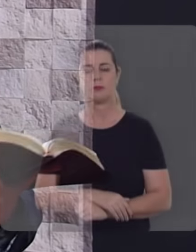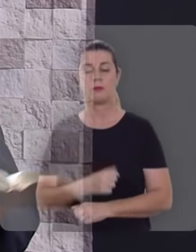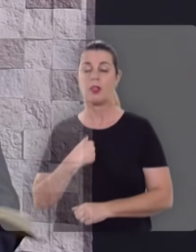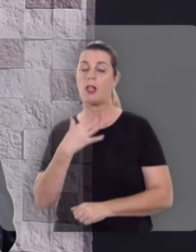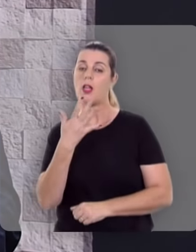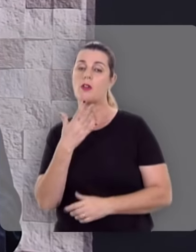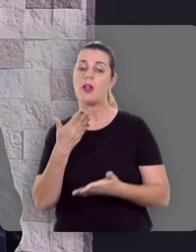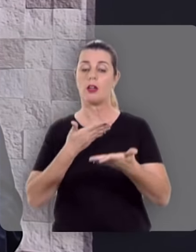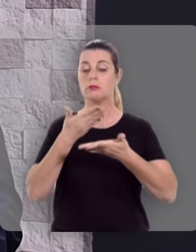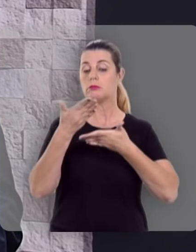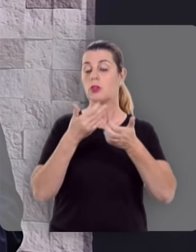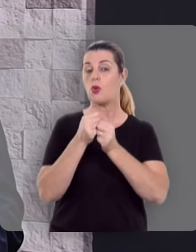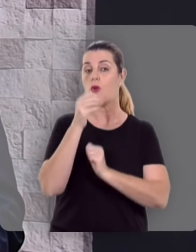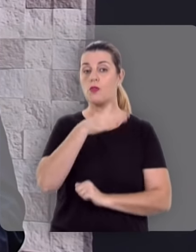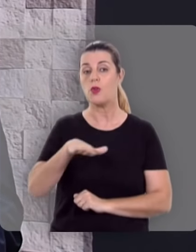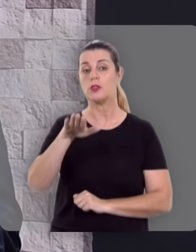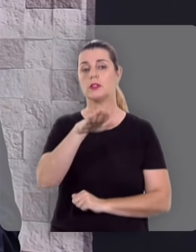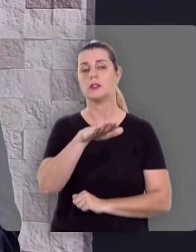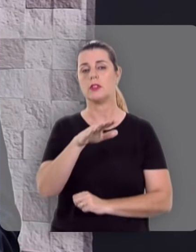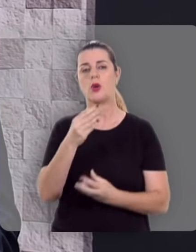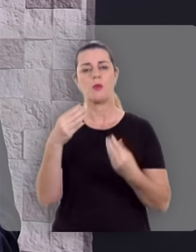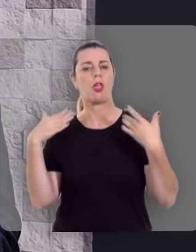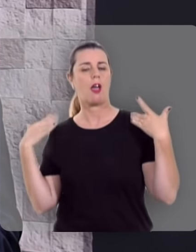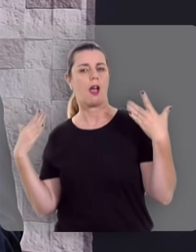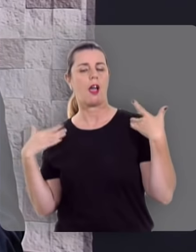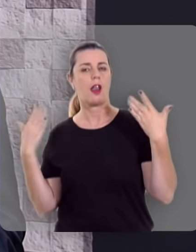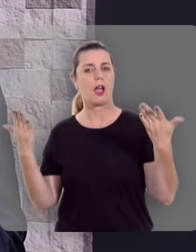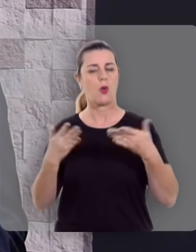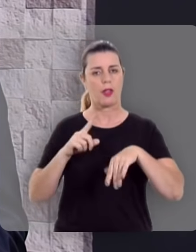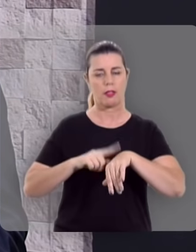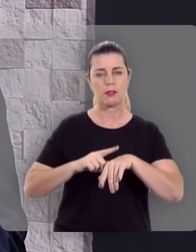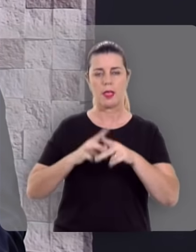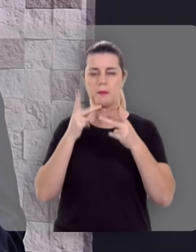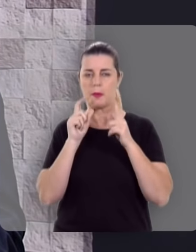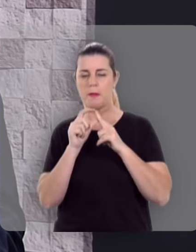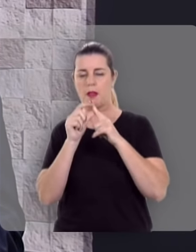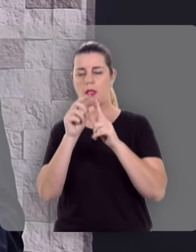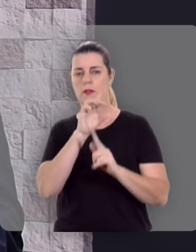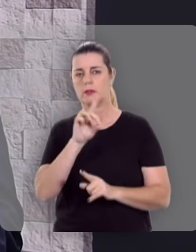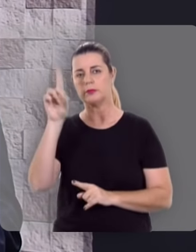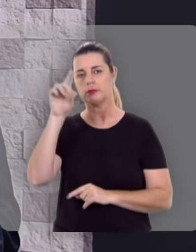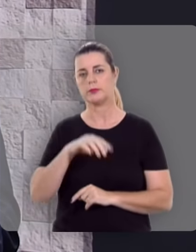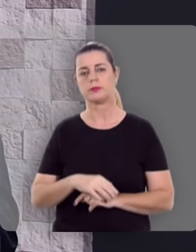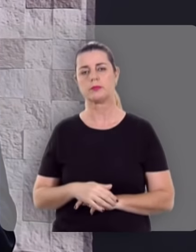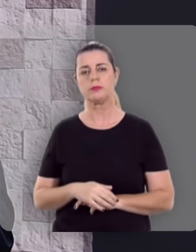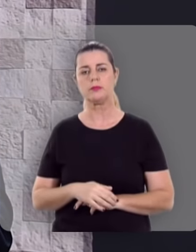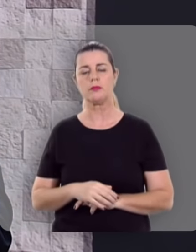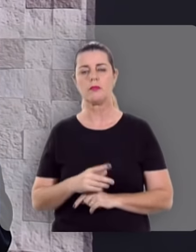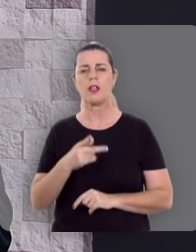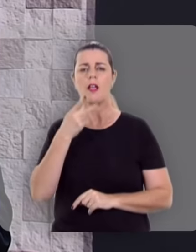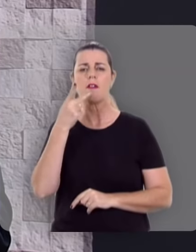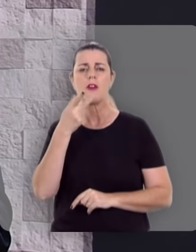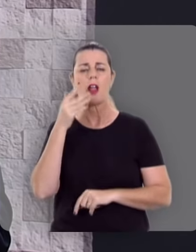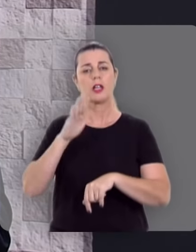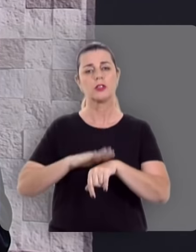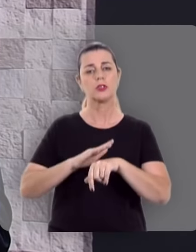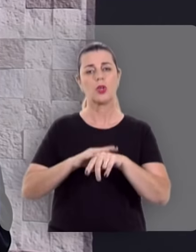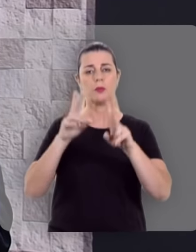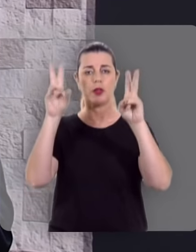Quero compartilhar com você, com muita alegria neste momento, a palavra de Deus e tratar do